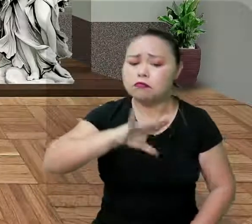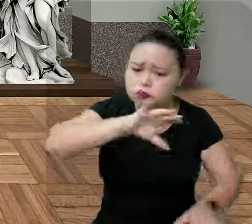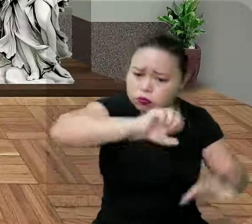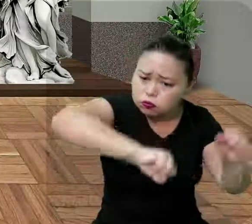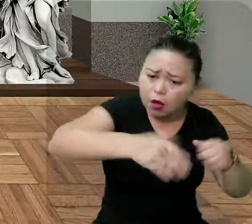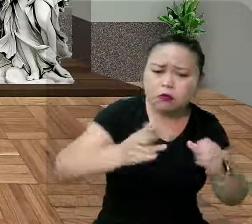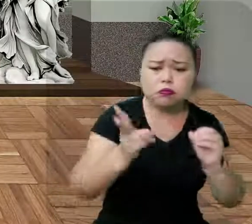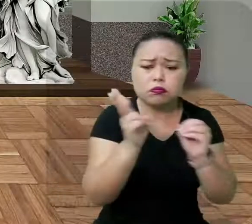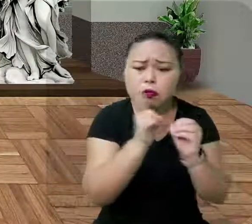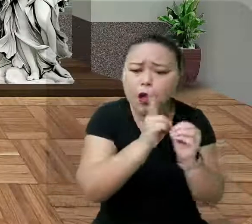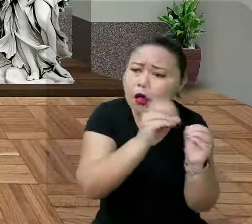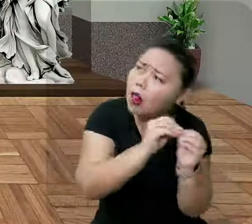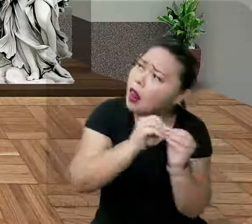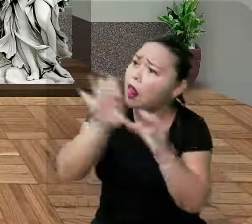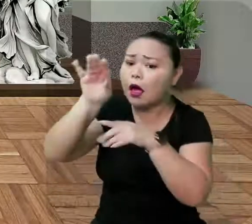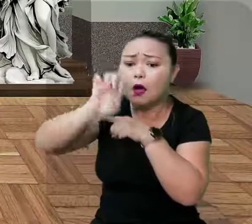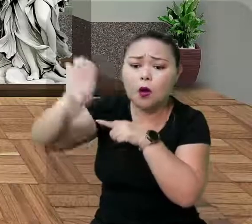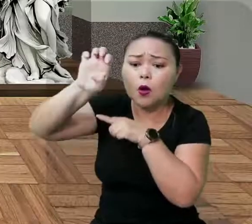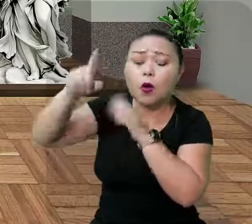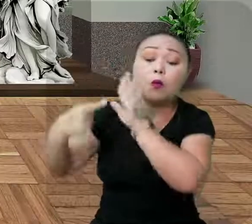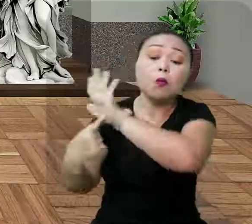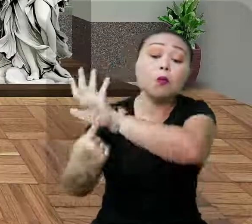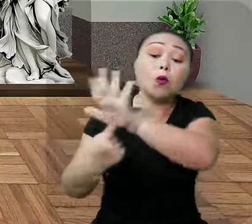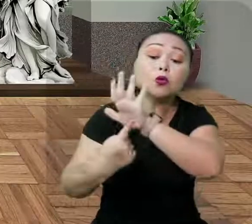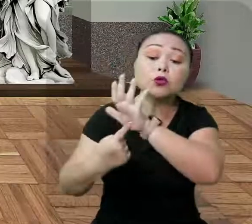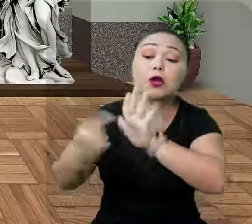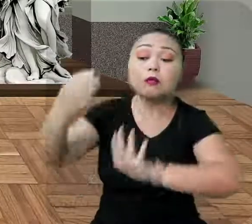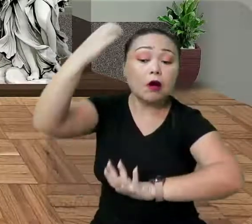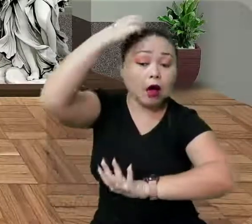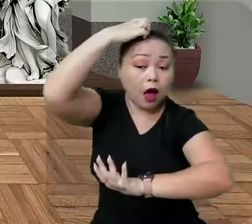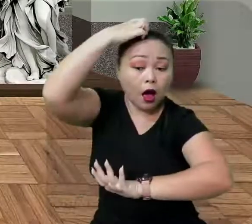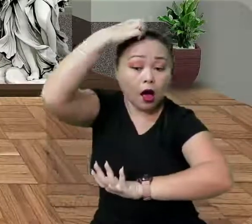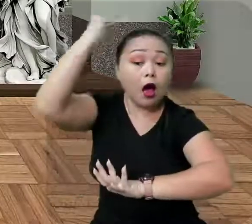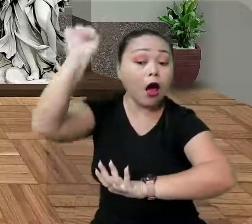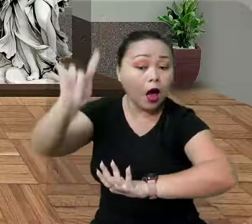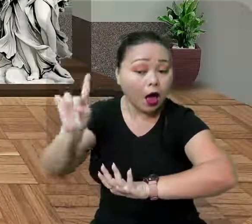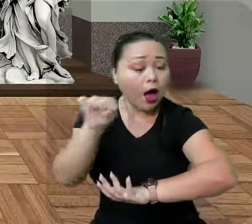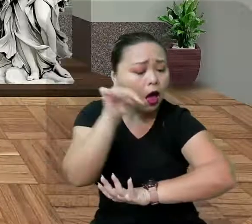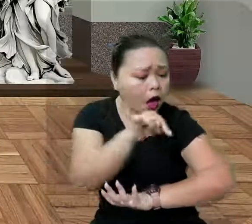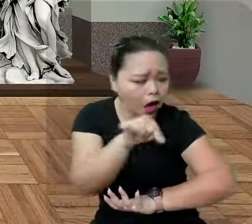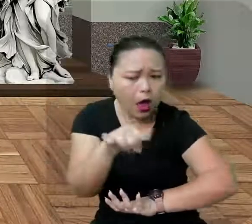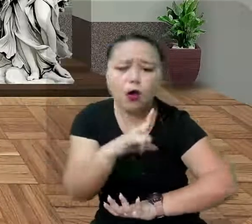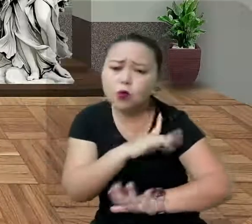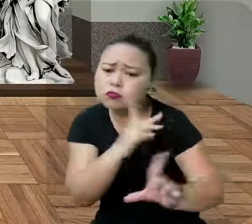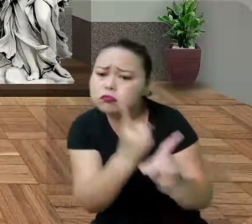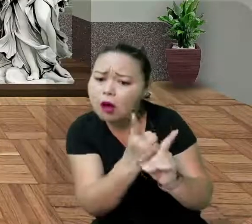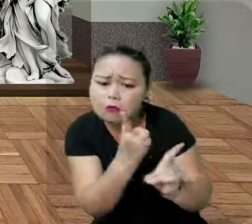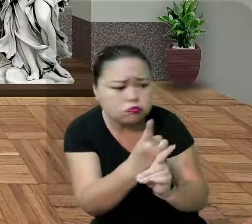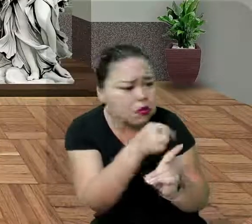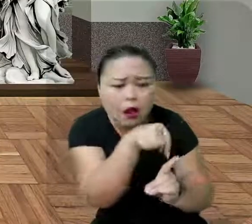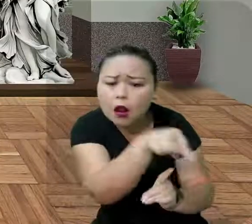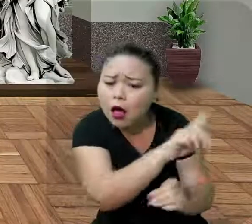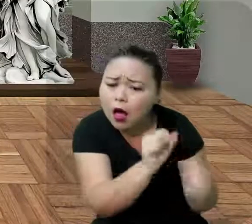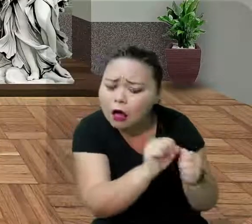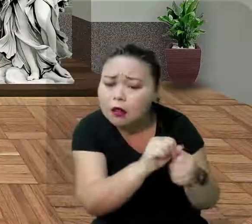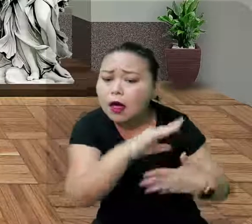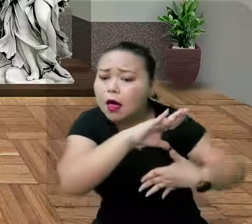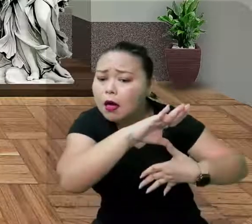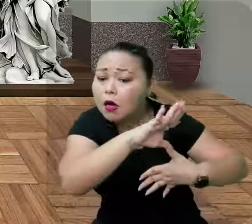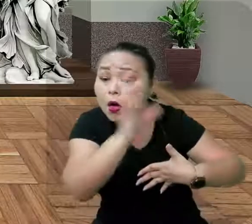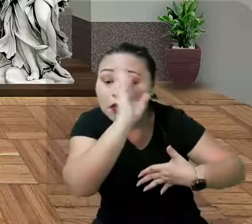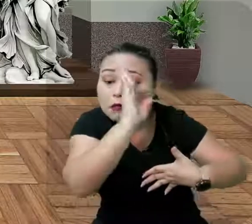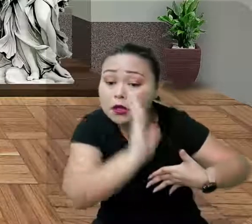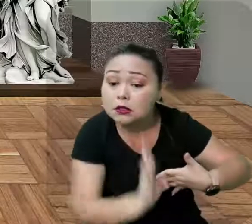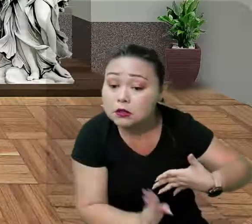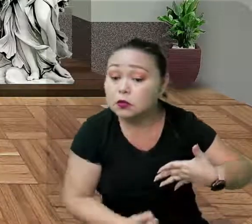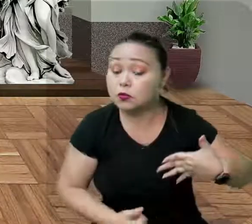leva alguns vídeos para a Europa e mostrar para o rei olha Essas são as espécies mais encontramos Oi Érica